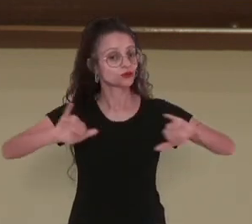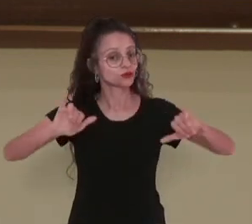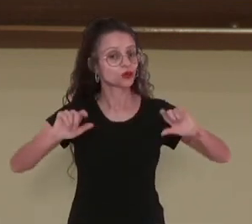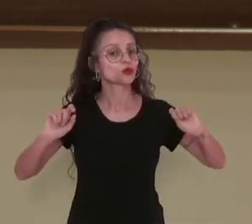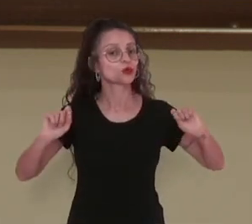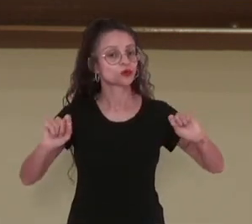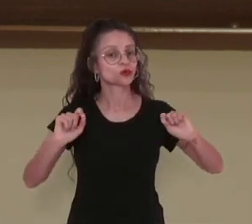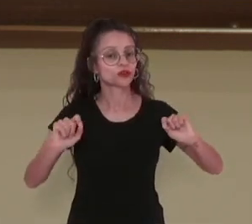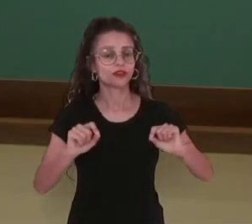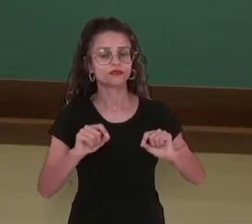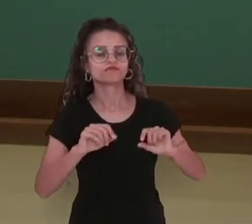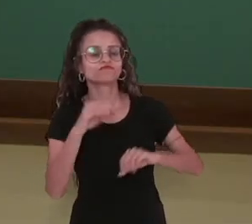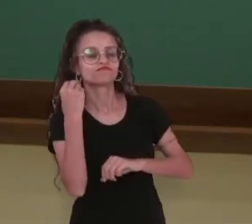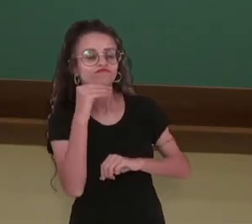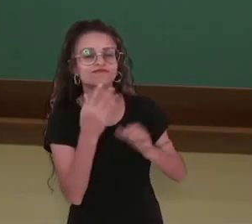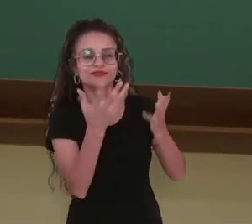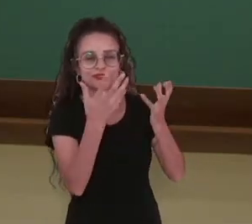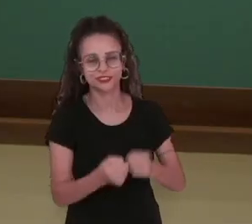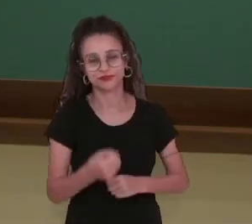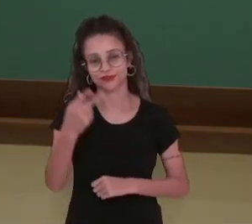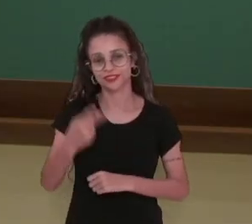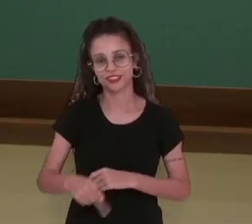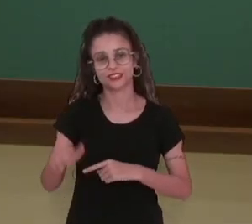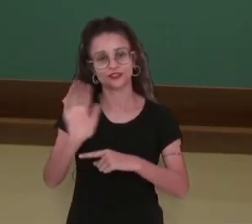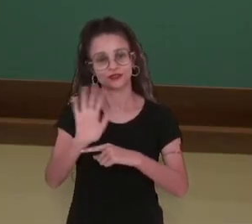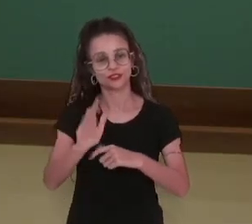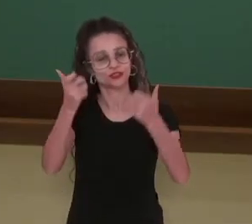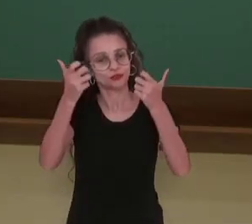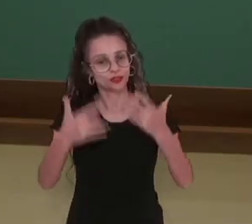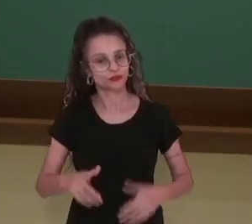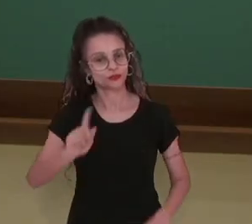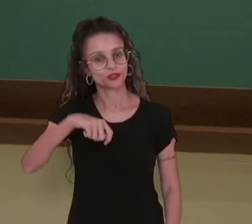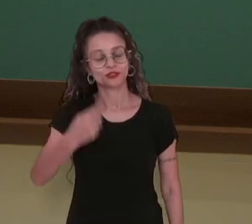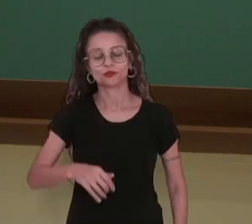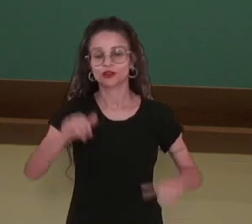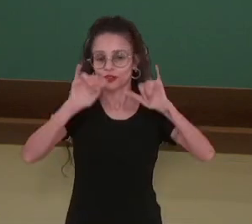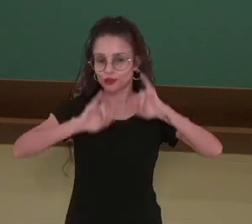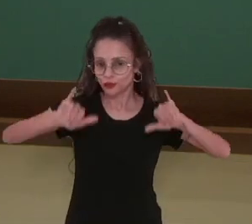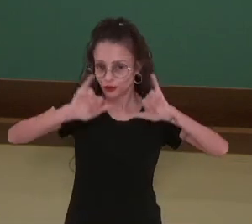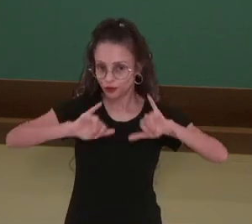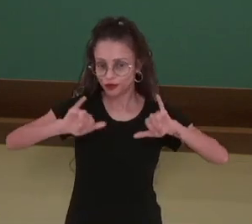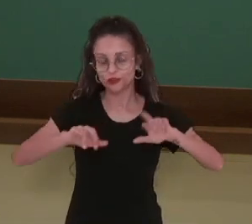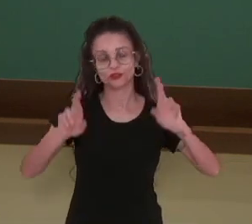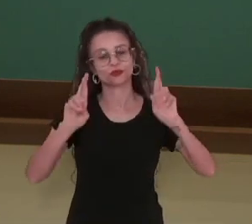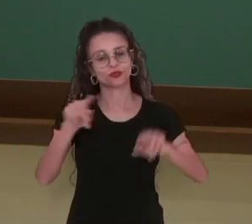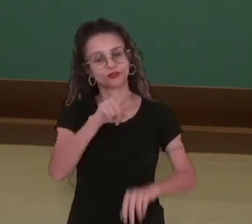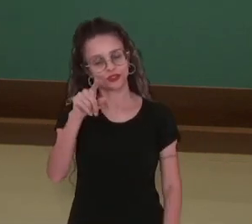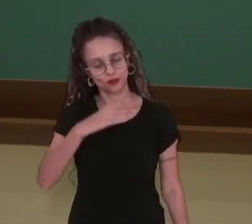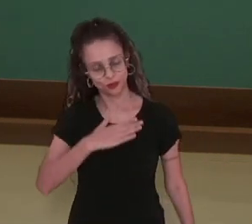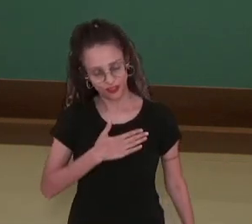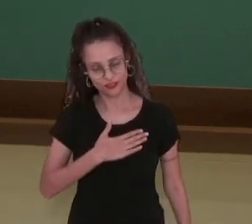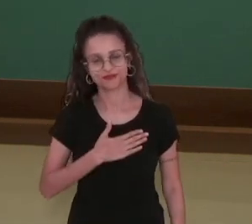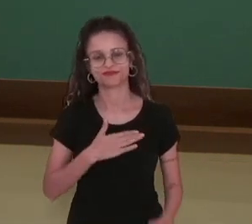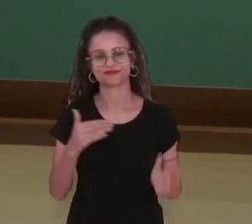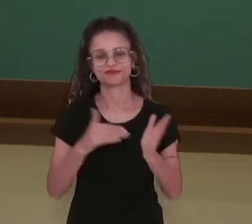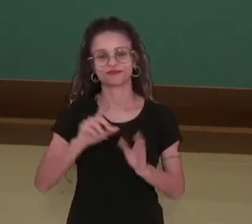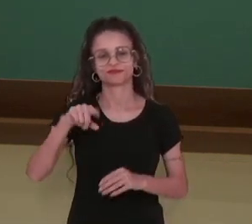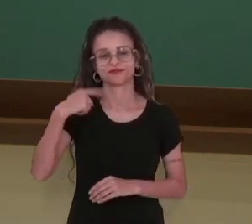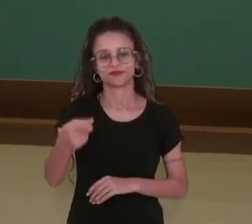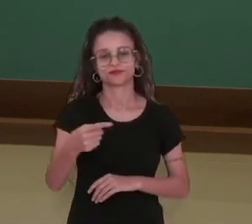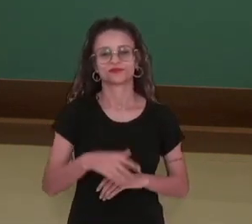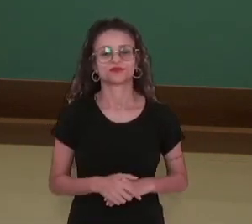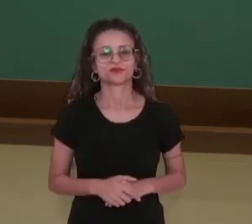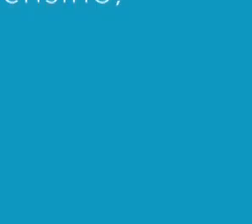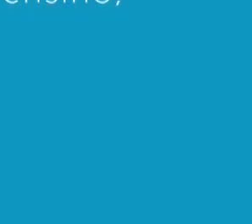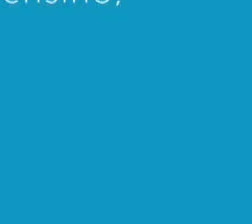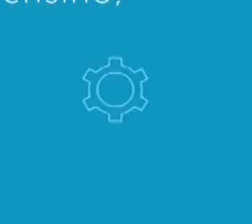é convencer. Nesse vídeo, falamos sobre anúncio publicitário. Espero que vocês tenham gostado e até breve.